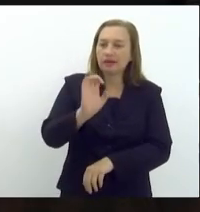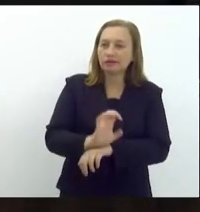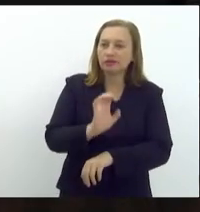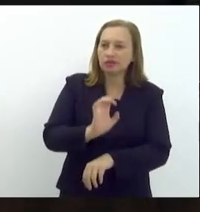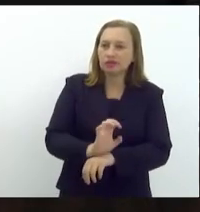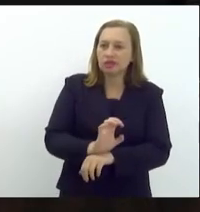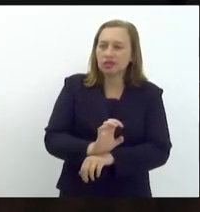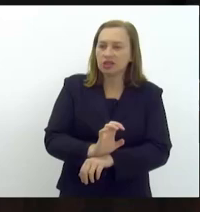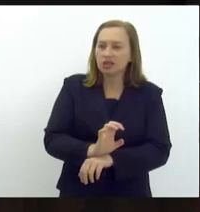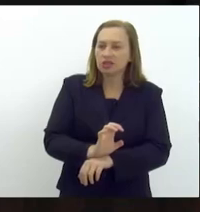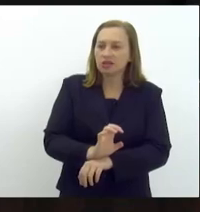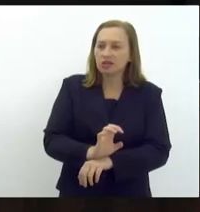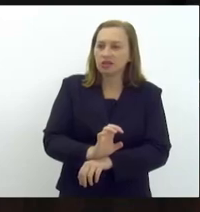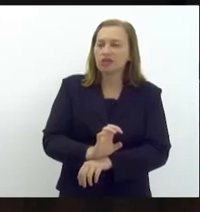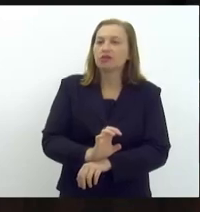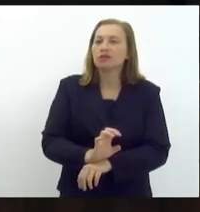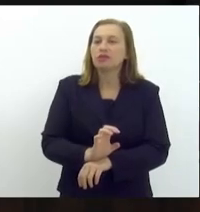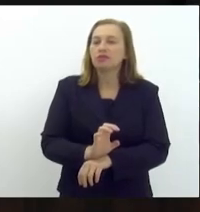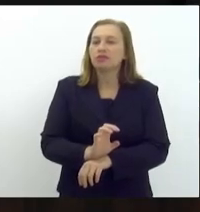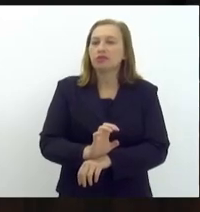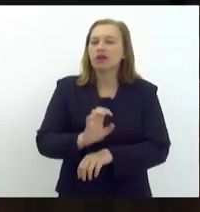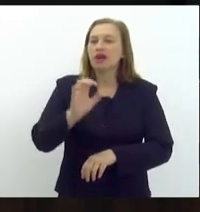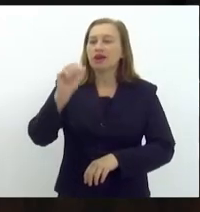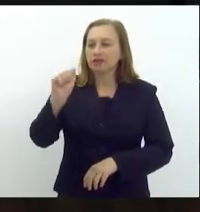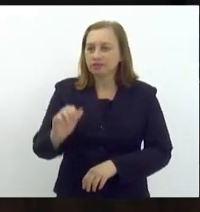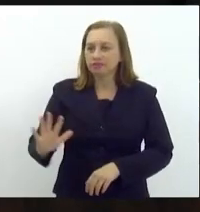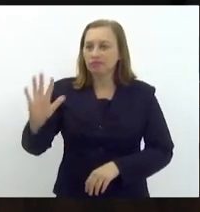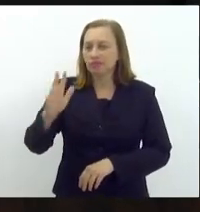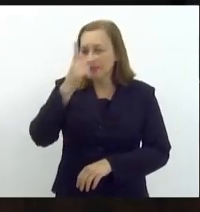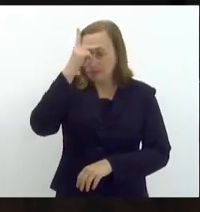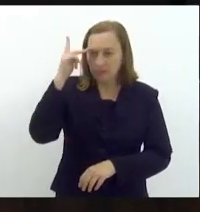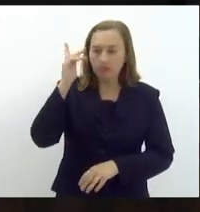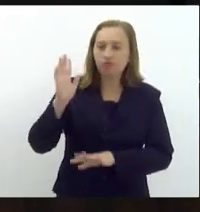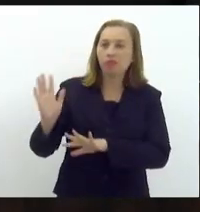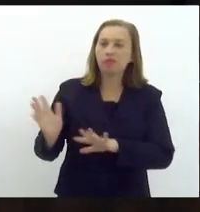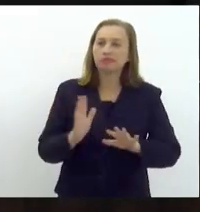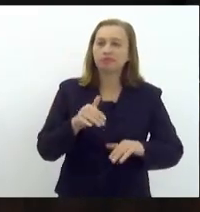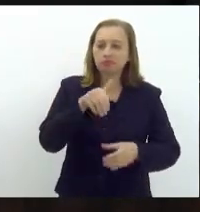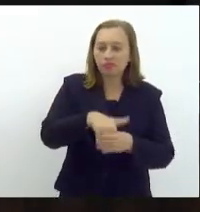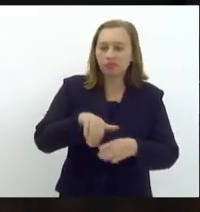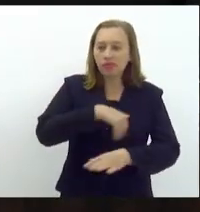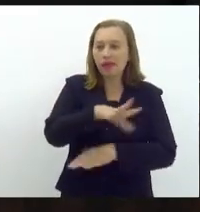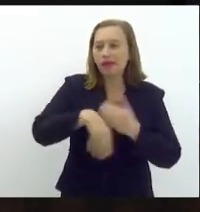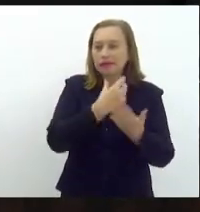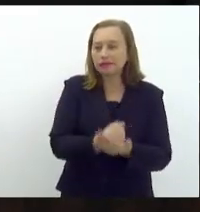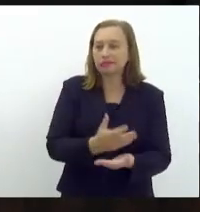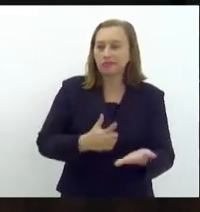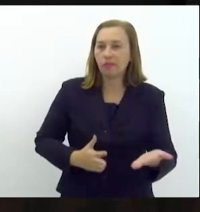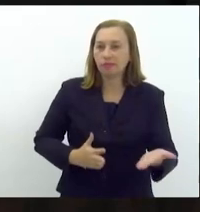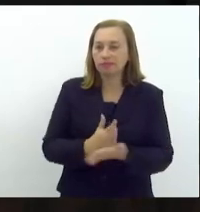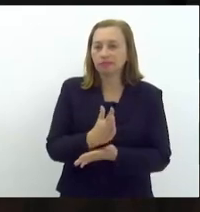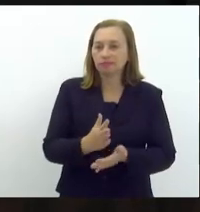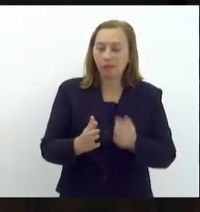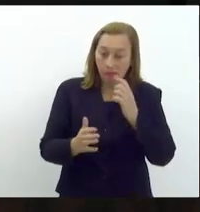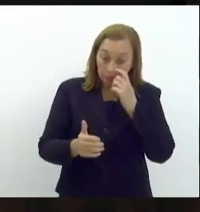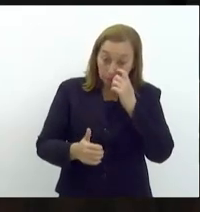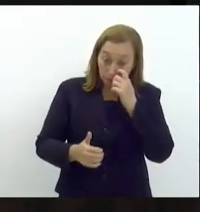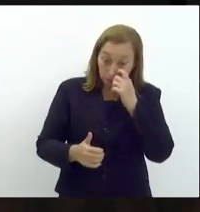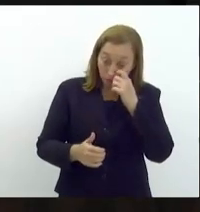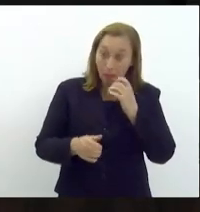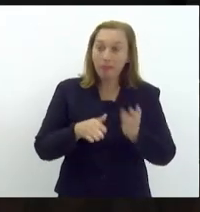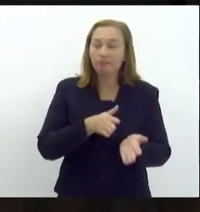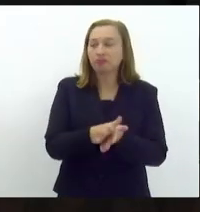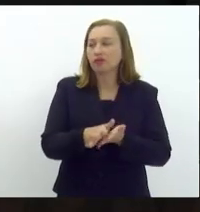em discussão no havendo Quem Queira discutir encerrado a discussão em votação senhores que a própria irmã Neusa Como estão aprovado vai